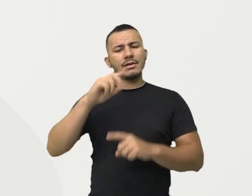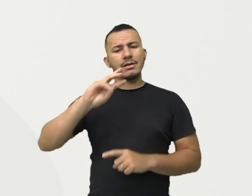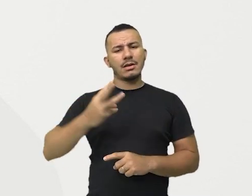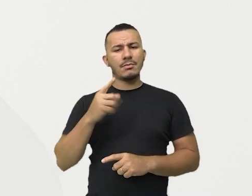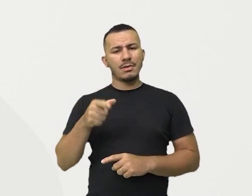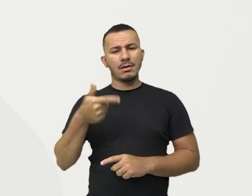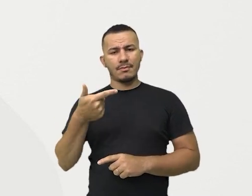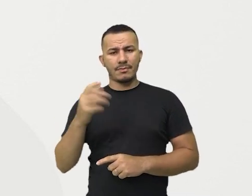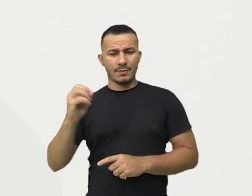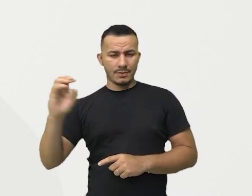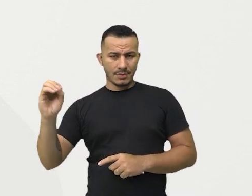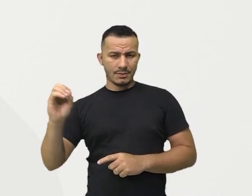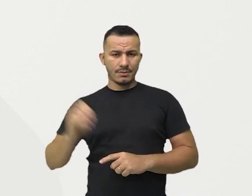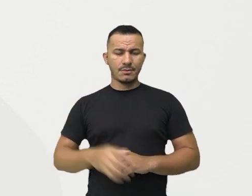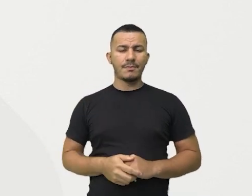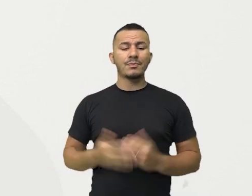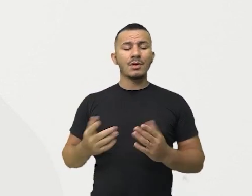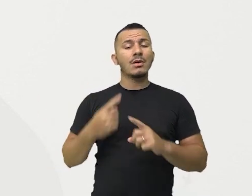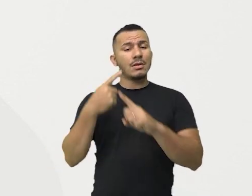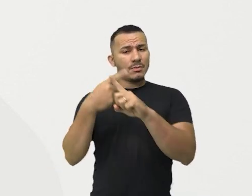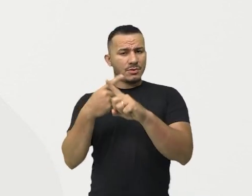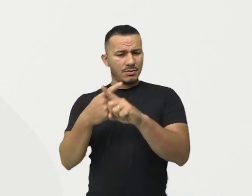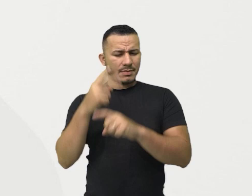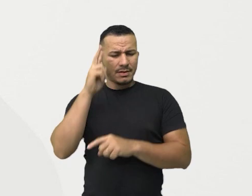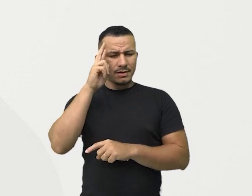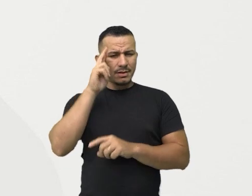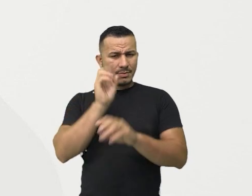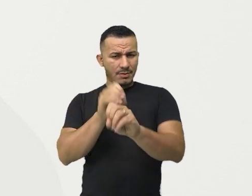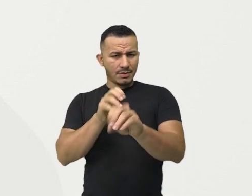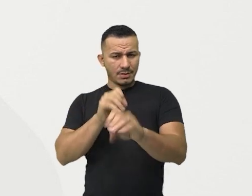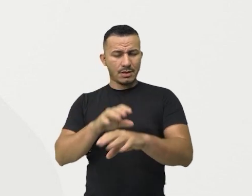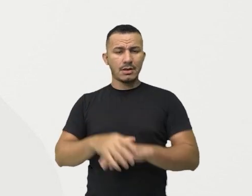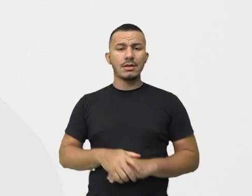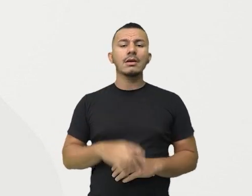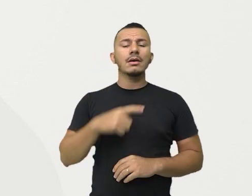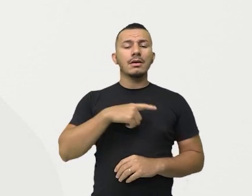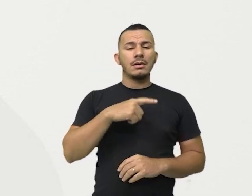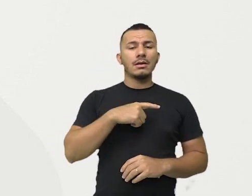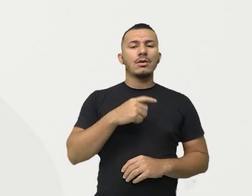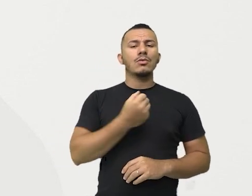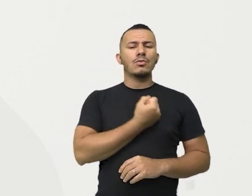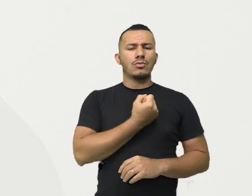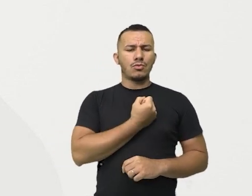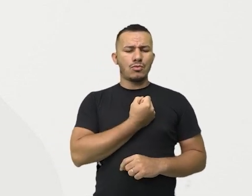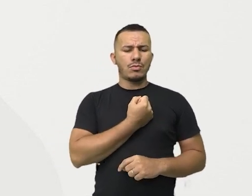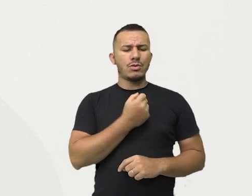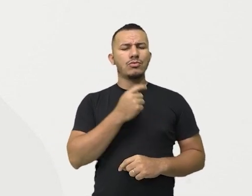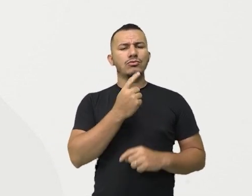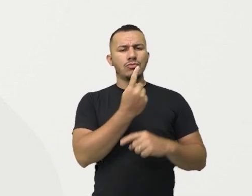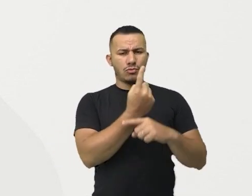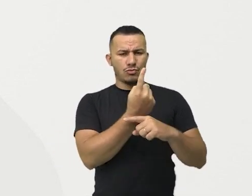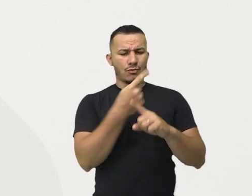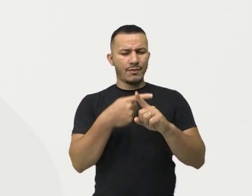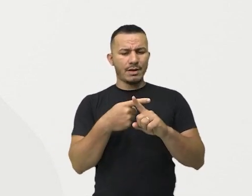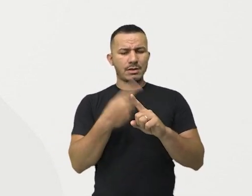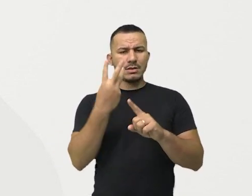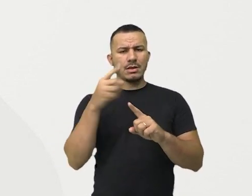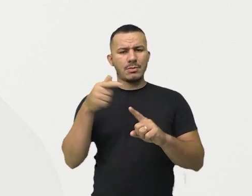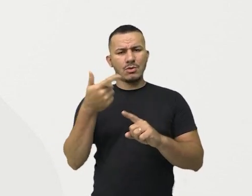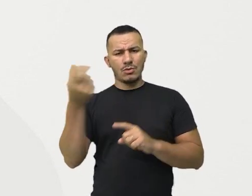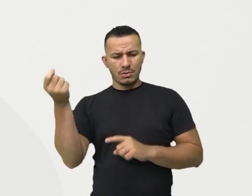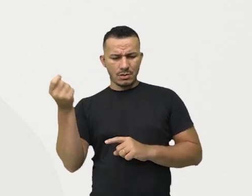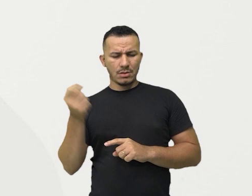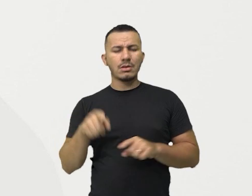3.200, pessoal. E aí a gente vai multiplicar, como o professor ensinou para você, ó. Multiplica o numerador e multiplica